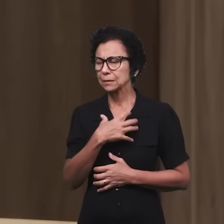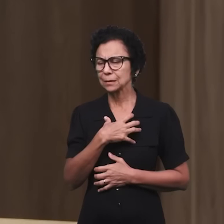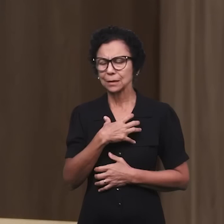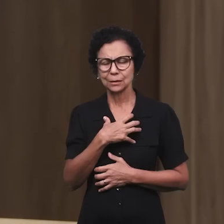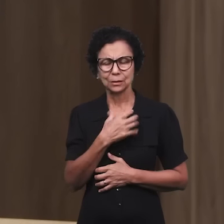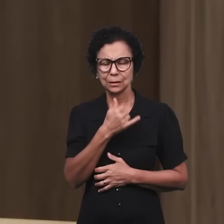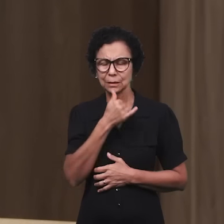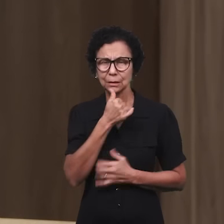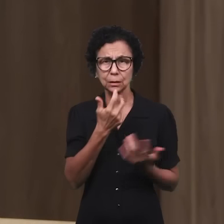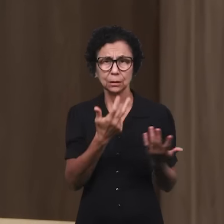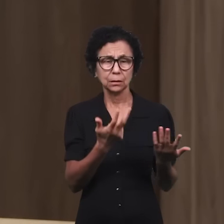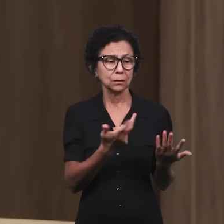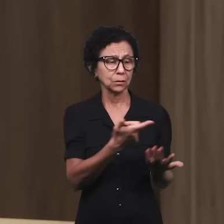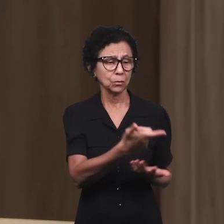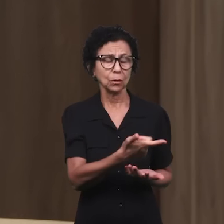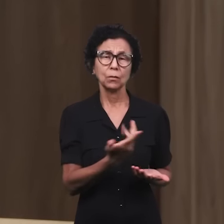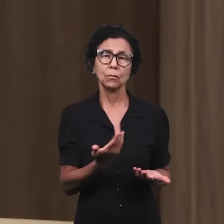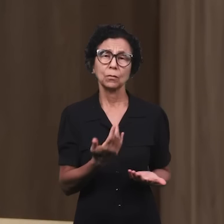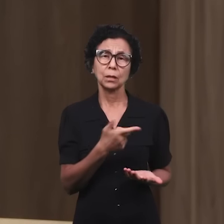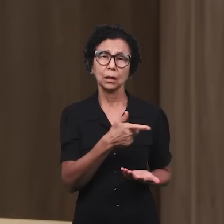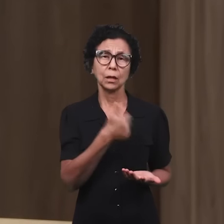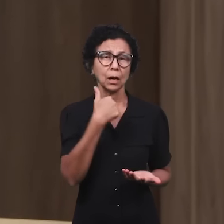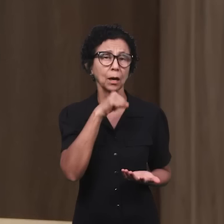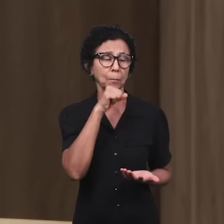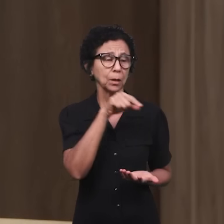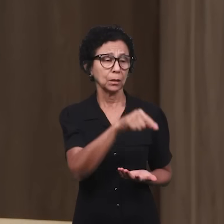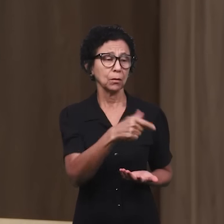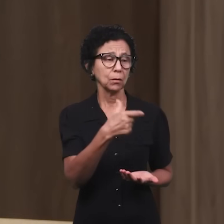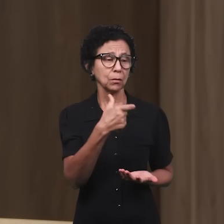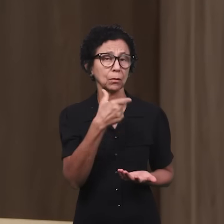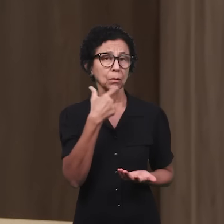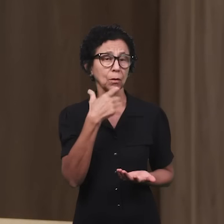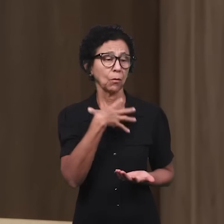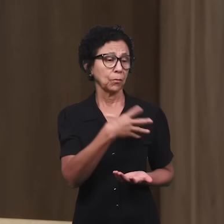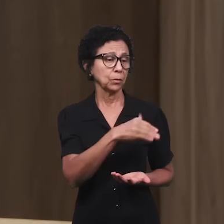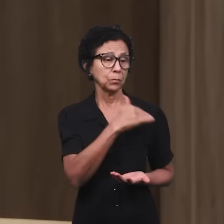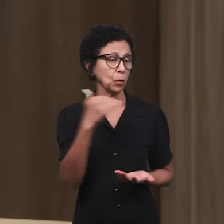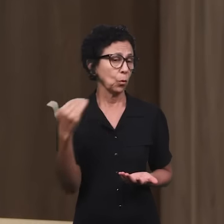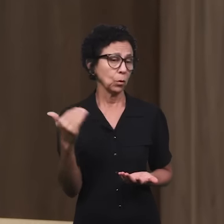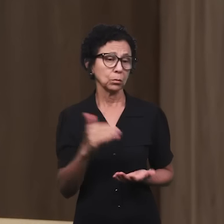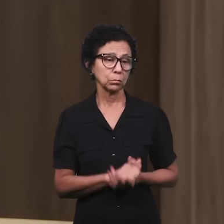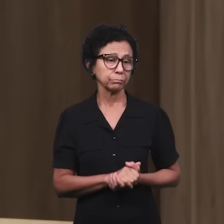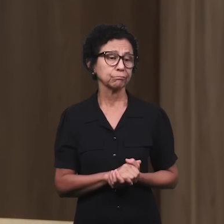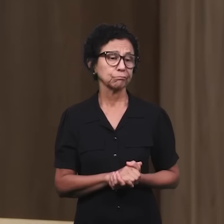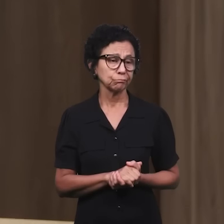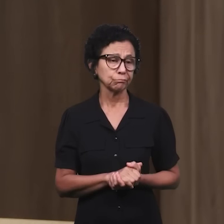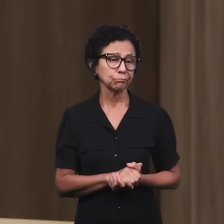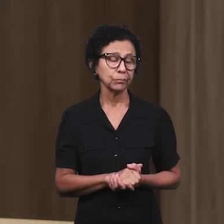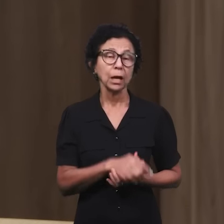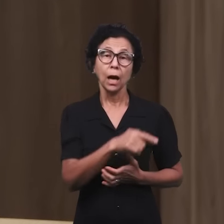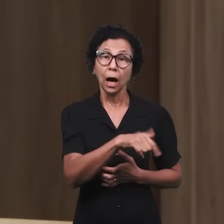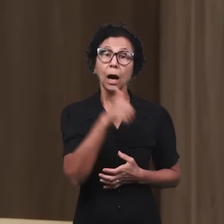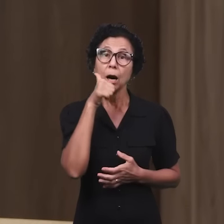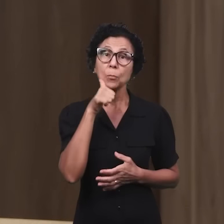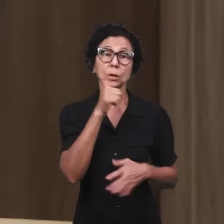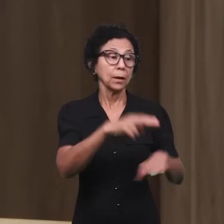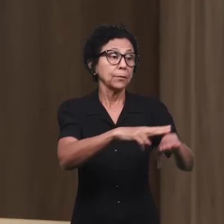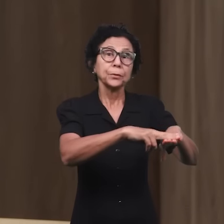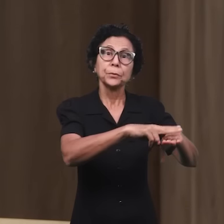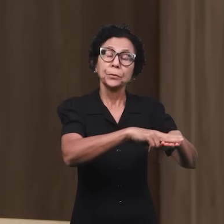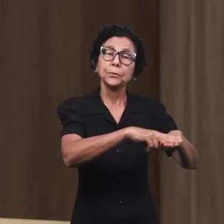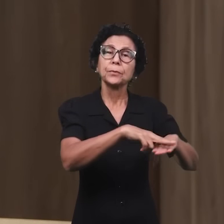tem um marido, mas que no sentido espiritual não está ajudando em nada. É a viúva de marido vivo. Né? Ela está ali sofrendo